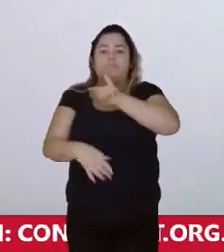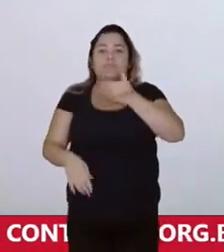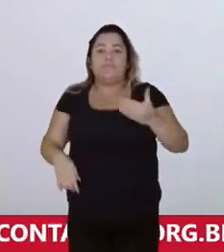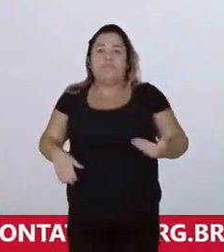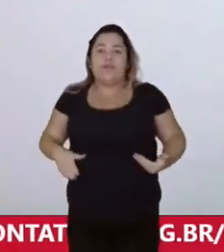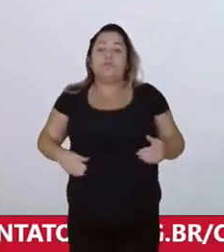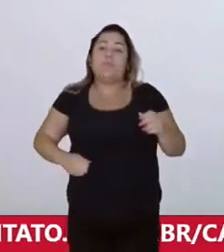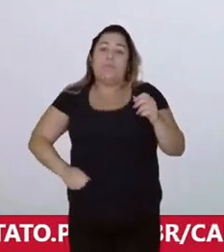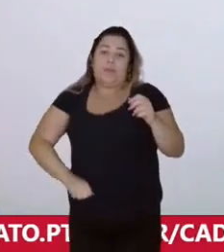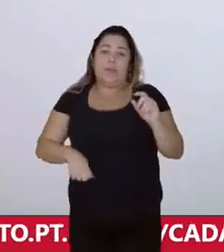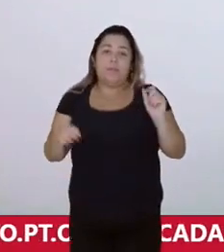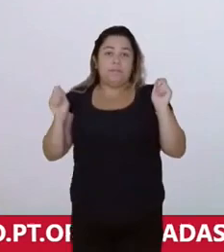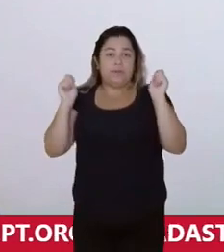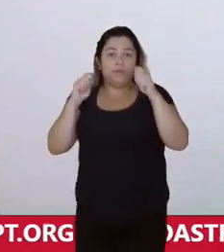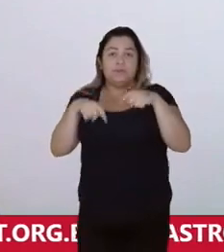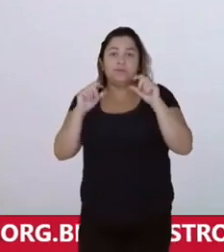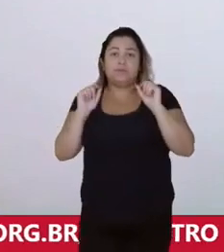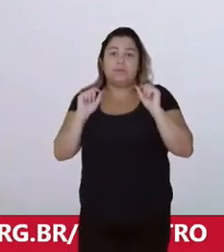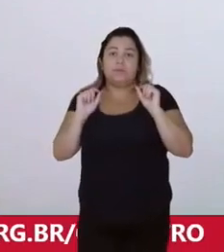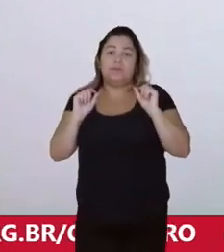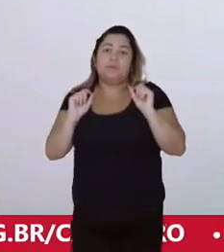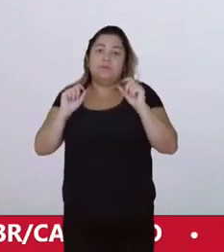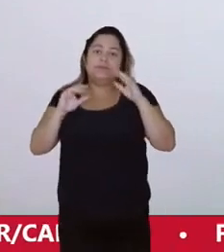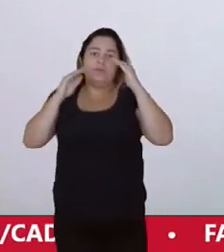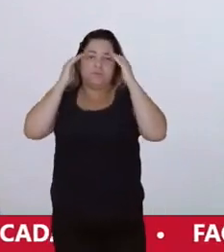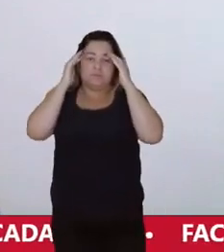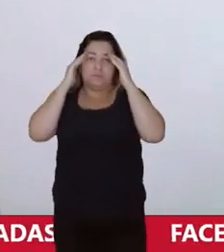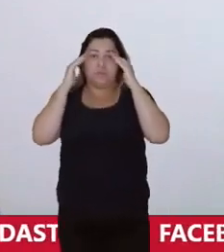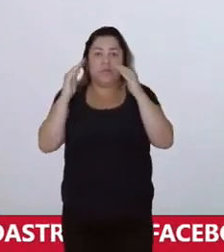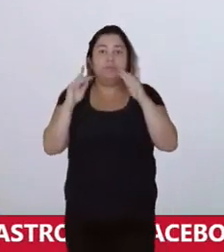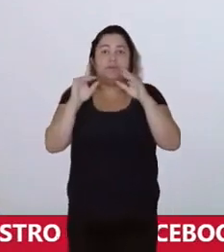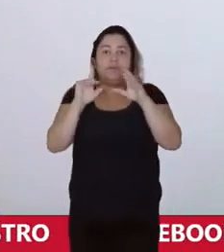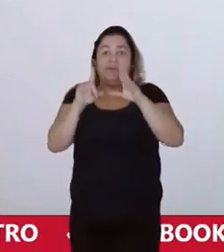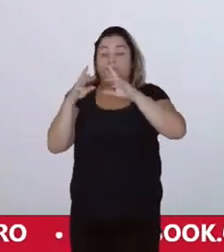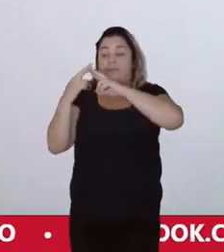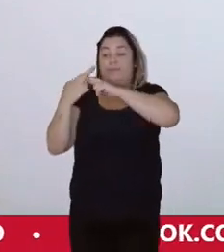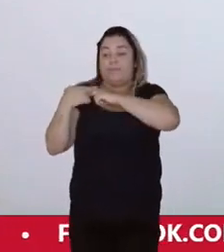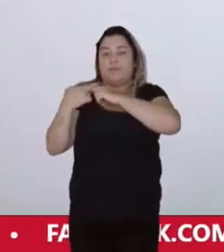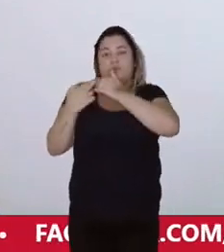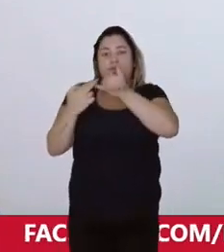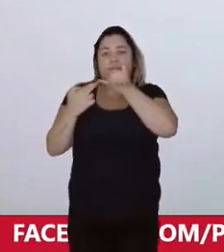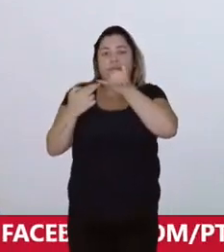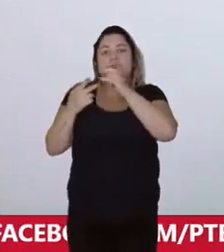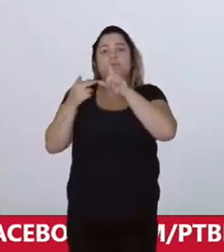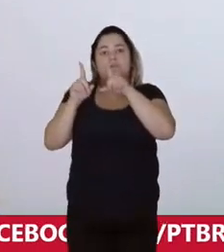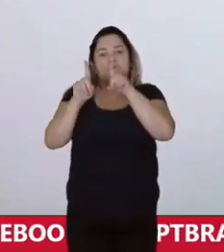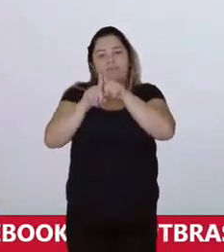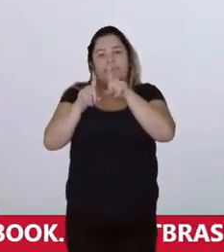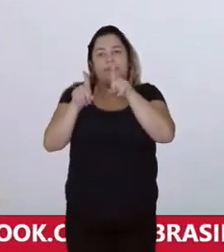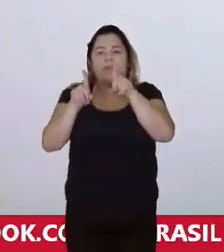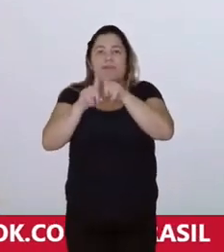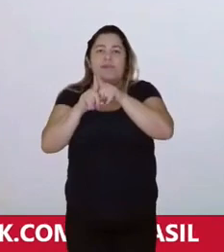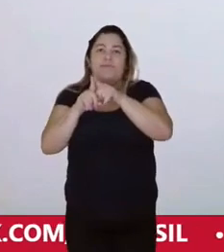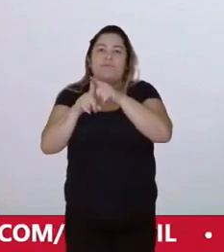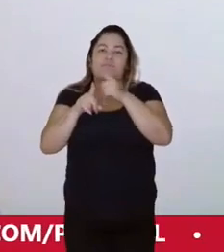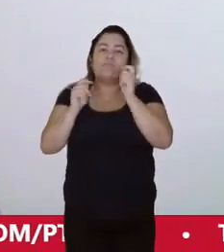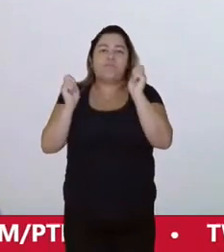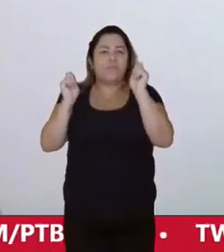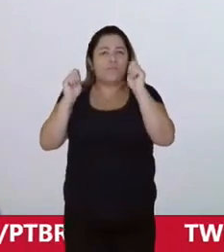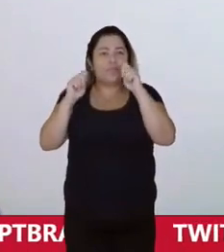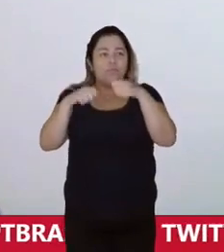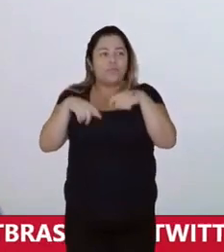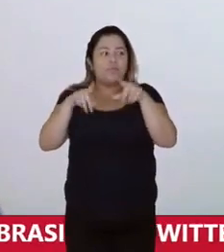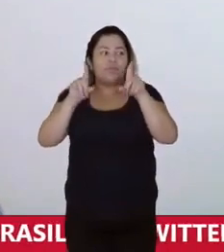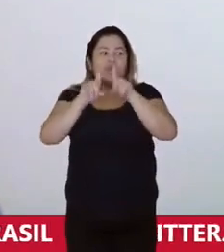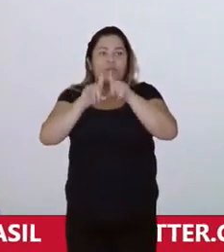É necessário termos tranquilidade, termos muito diálogo com a população, termos a humildade necessária para quem